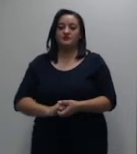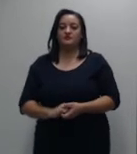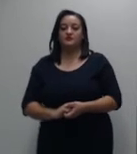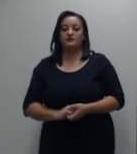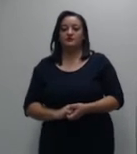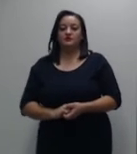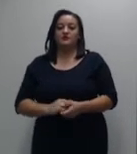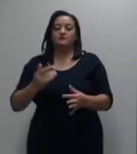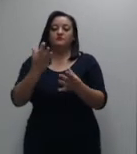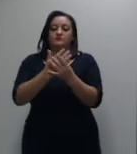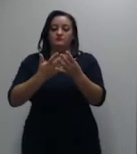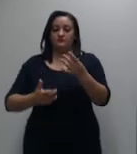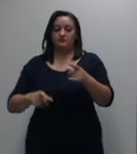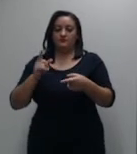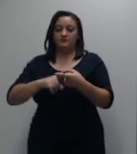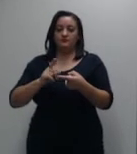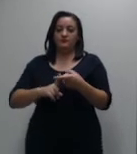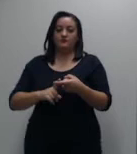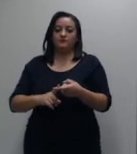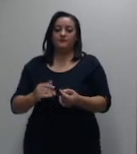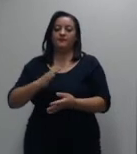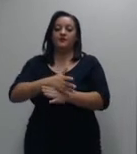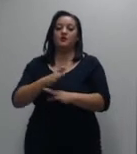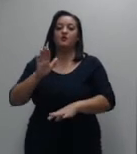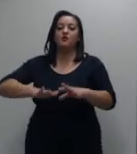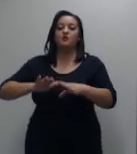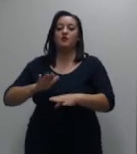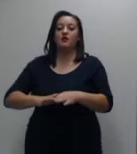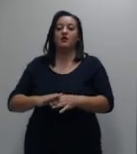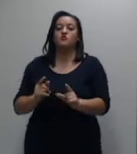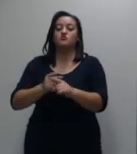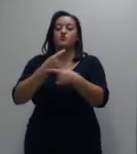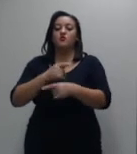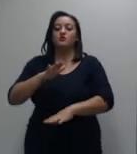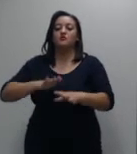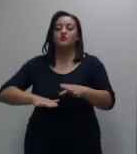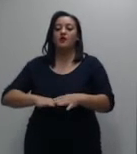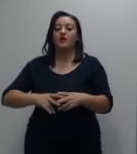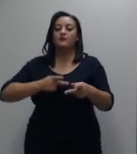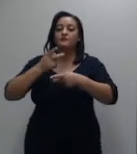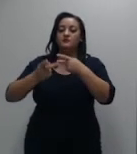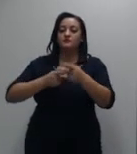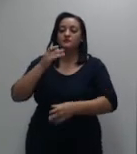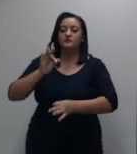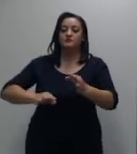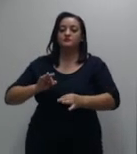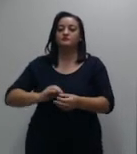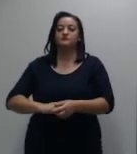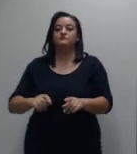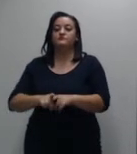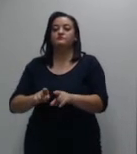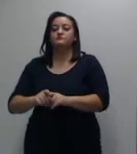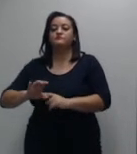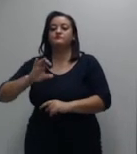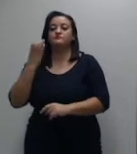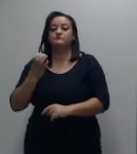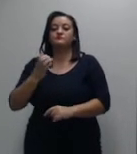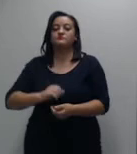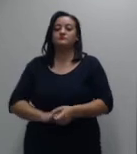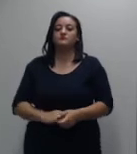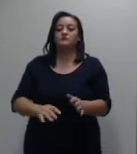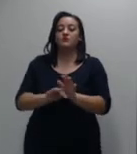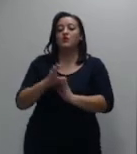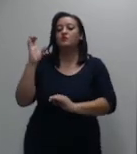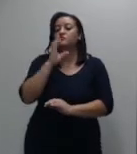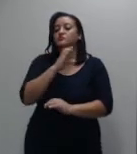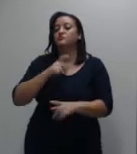embaixo declaração são cabíveis contra qualquer pronunciamento judicial ou tem nem mesmo as decisões concessivas de tutela de urgência